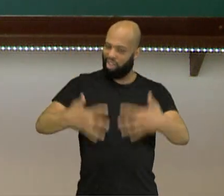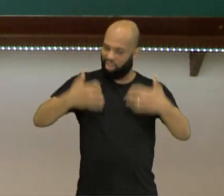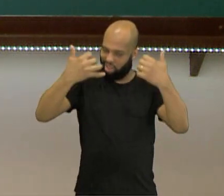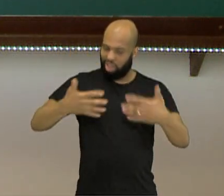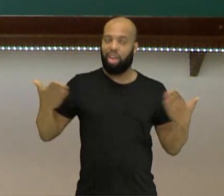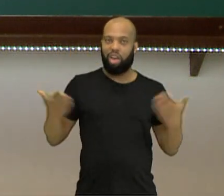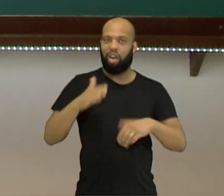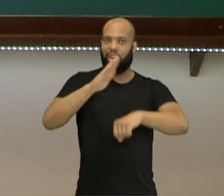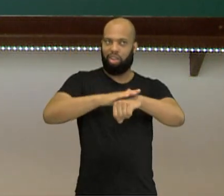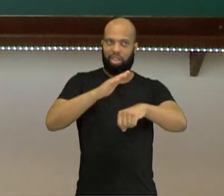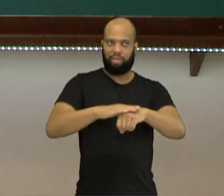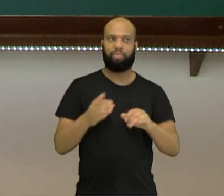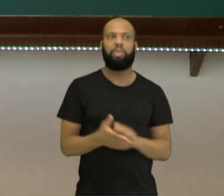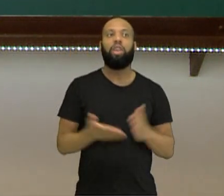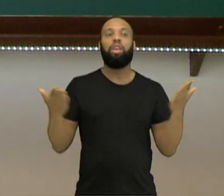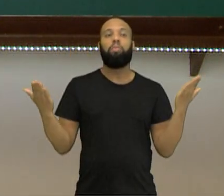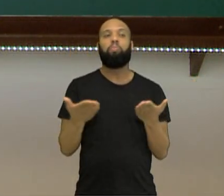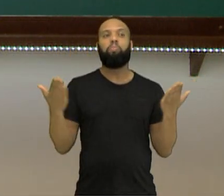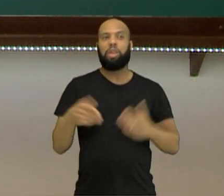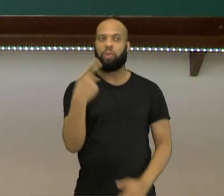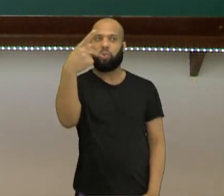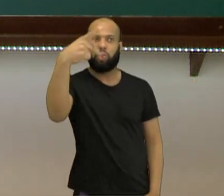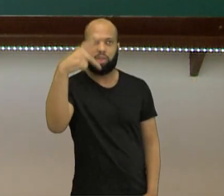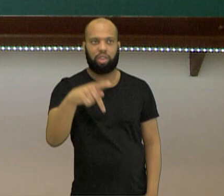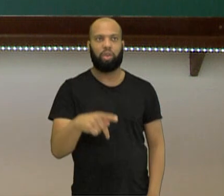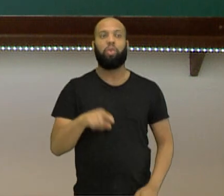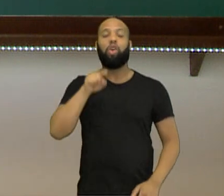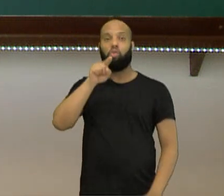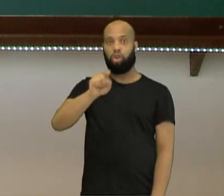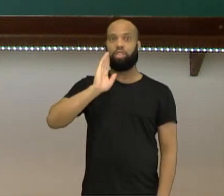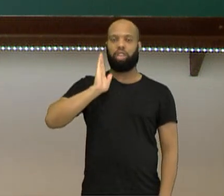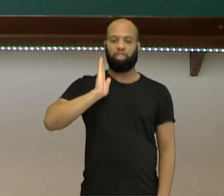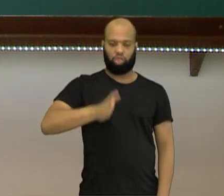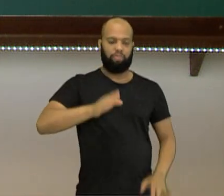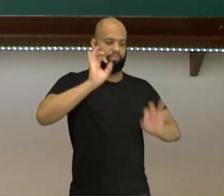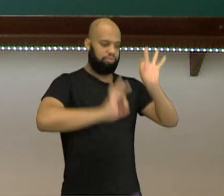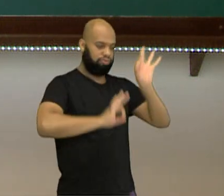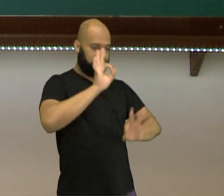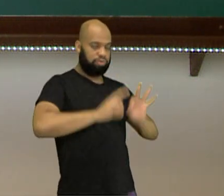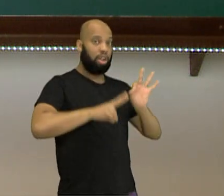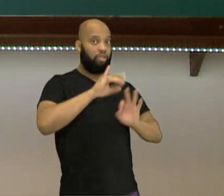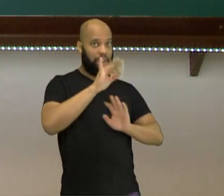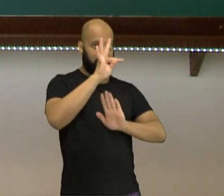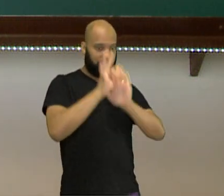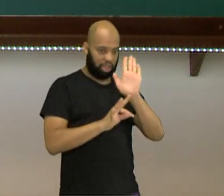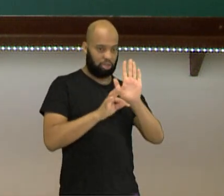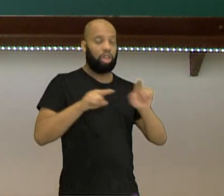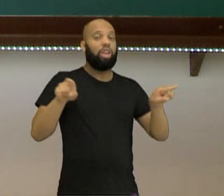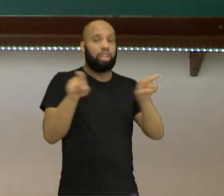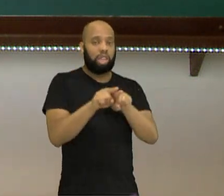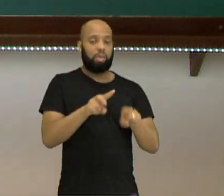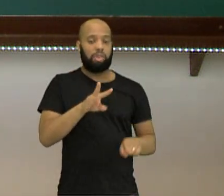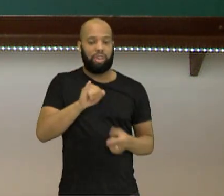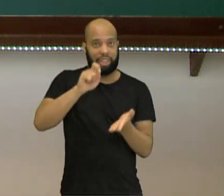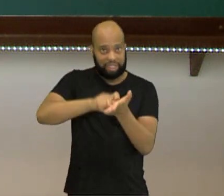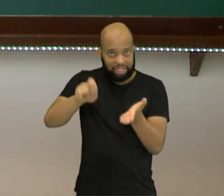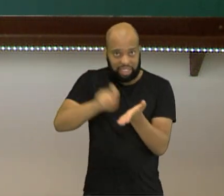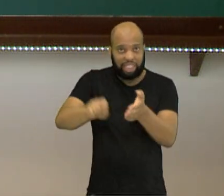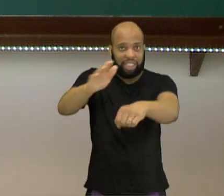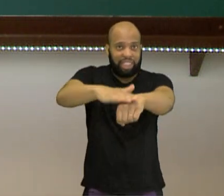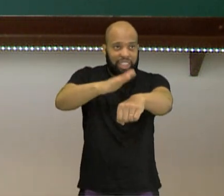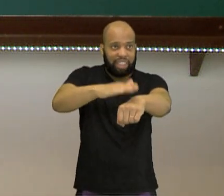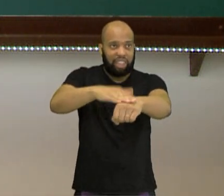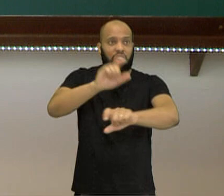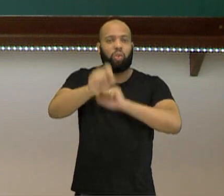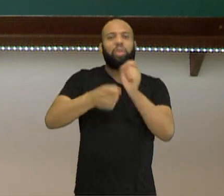lá? Agora é a sua vez. Além de planejar, você vai escrever e produzir